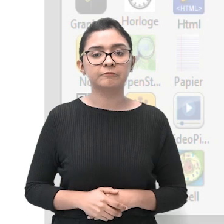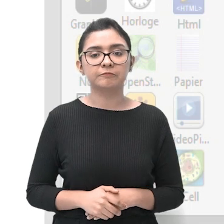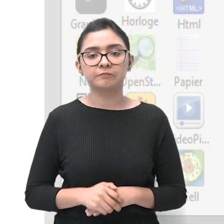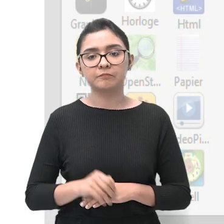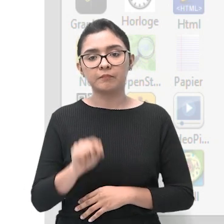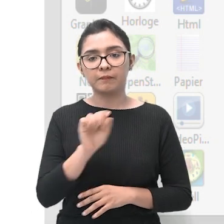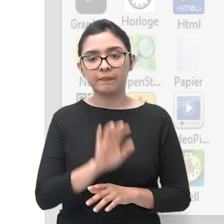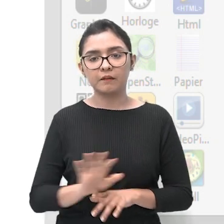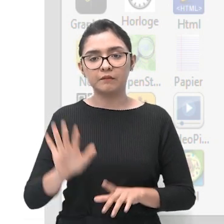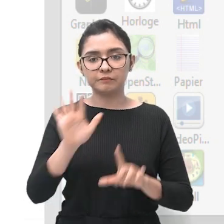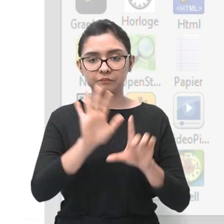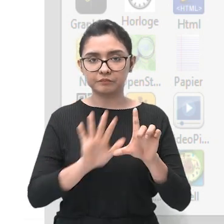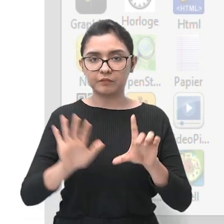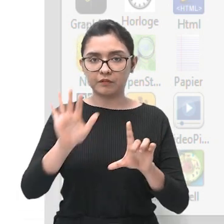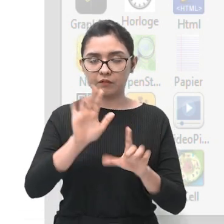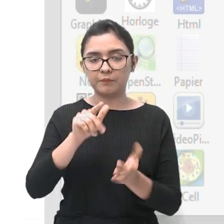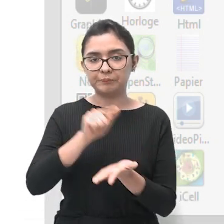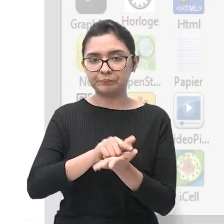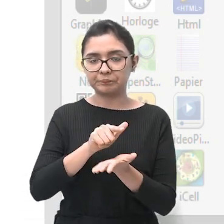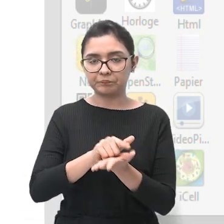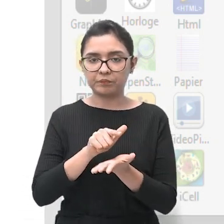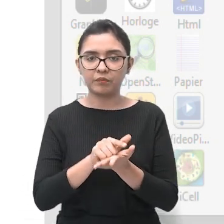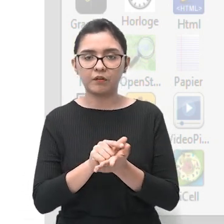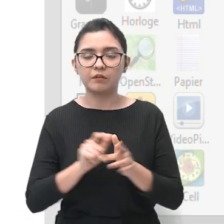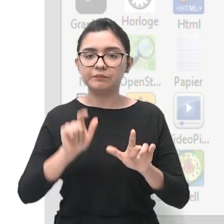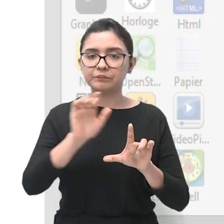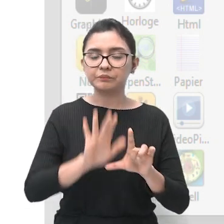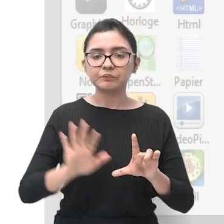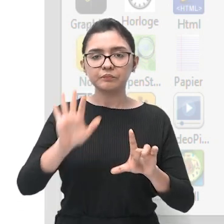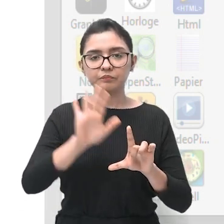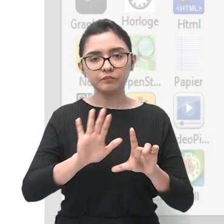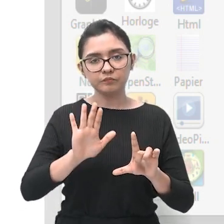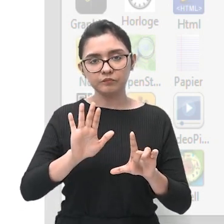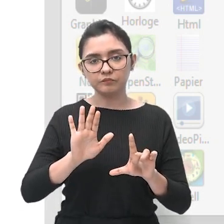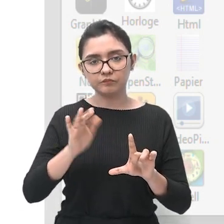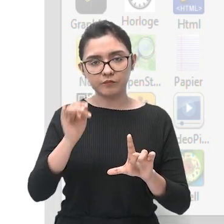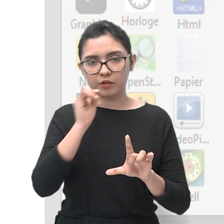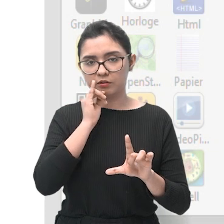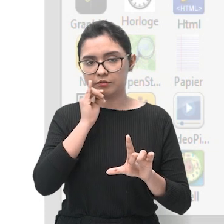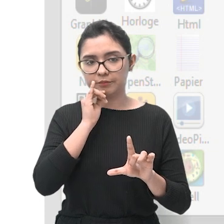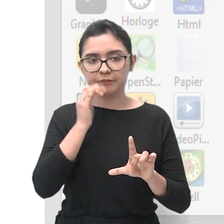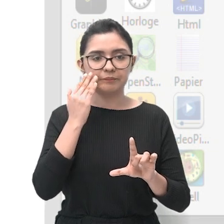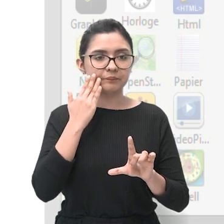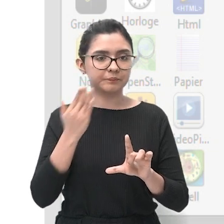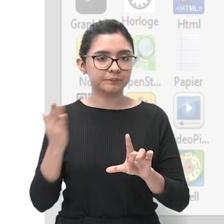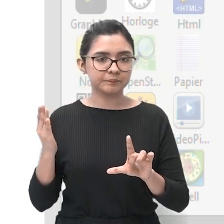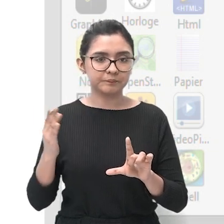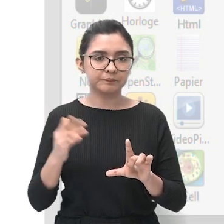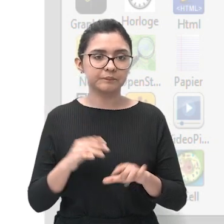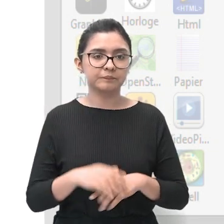ela seja o nosso papel ofício aqui. Então vamos ter aqui